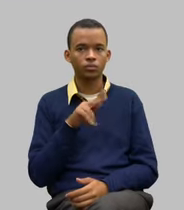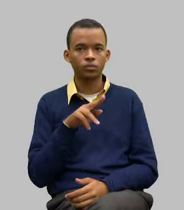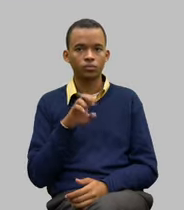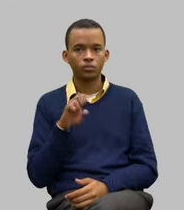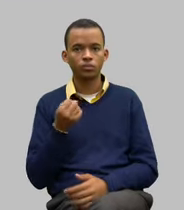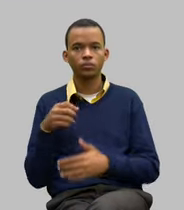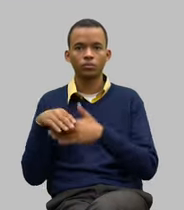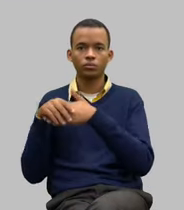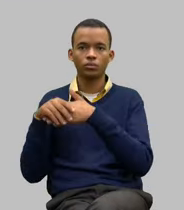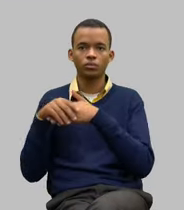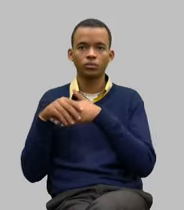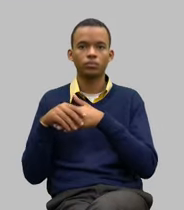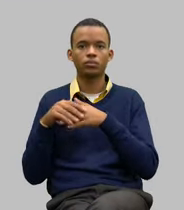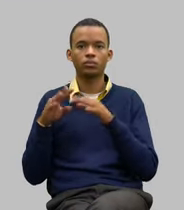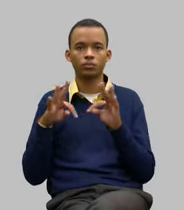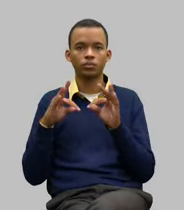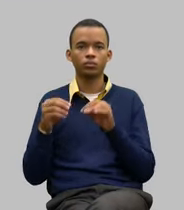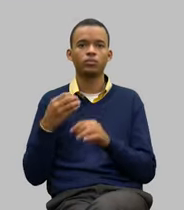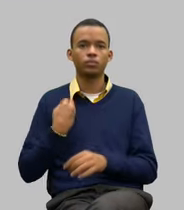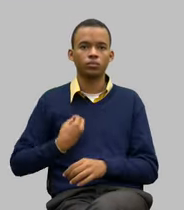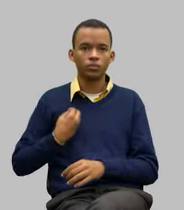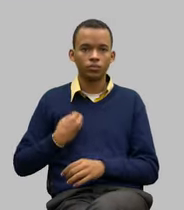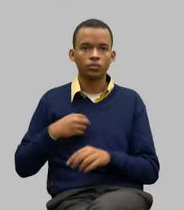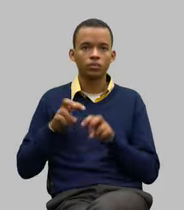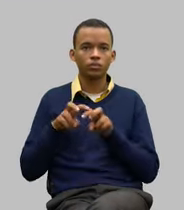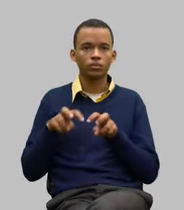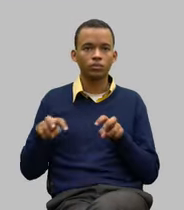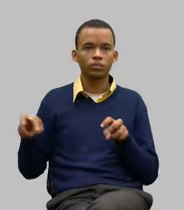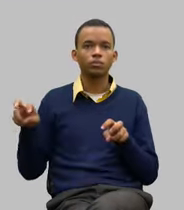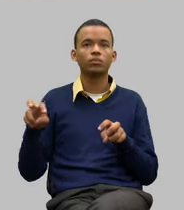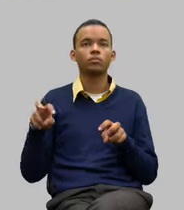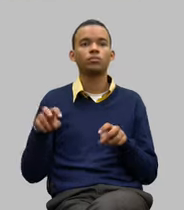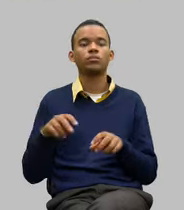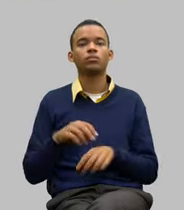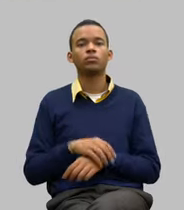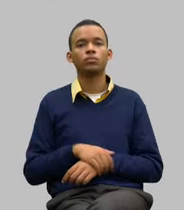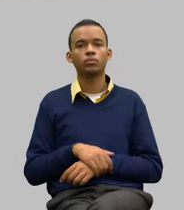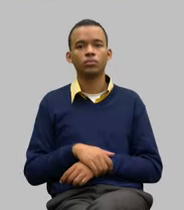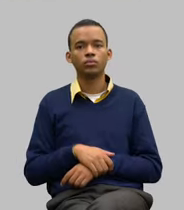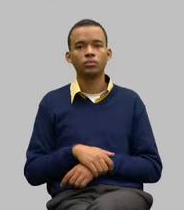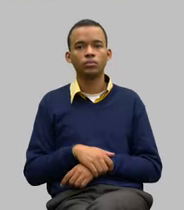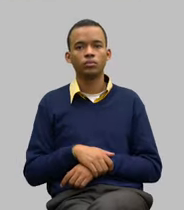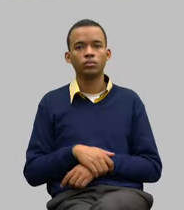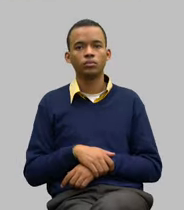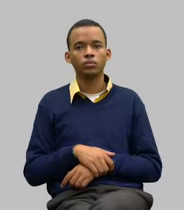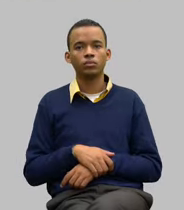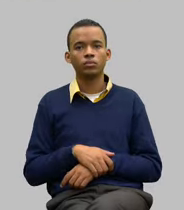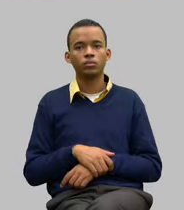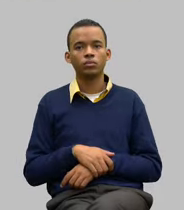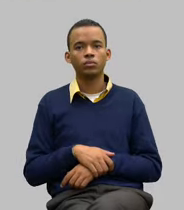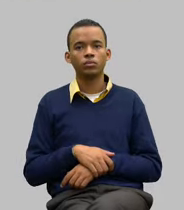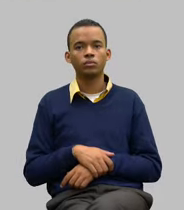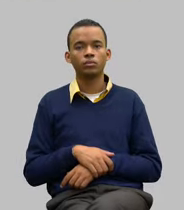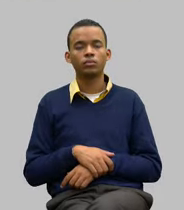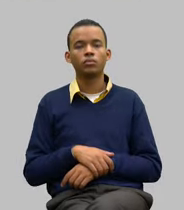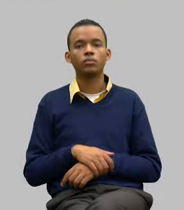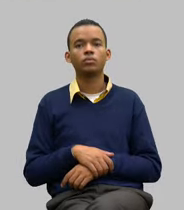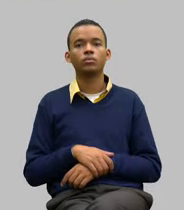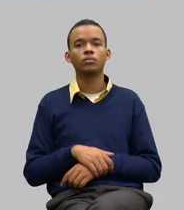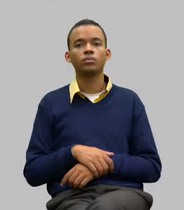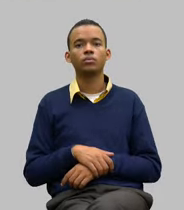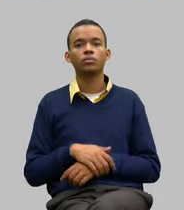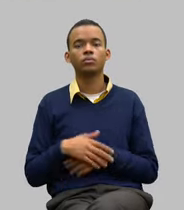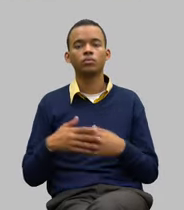Bosco Deputado Enes ion Pinheiro Jé aviola Gustavo Santana e o nosso